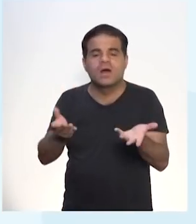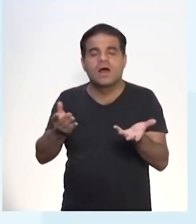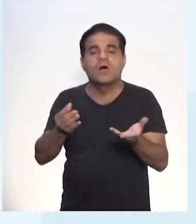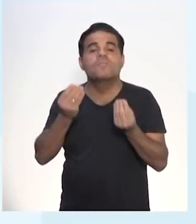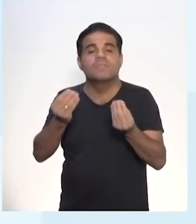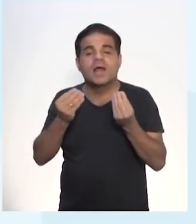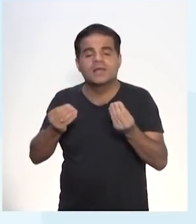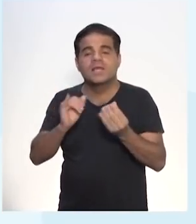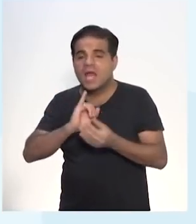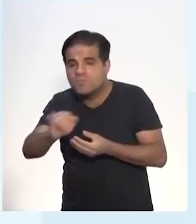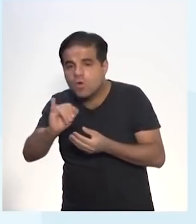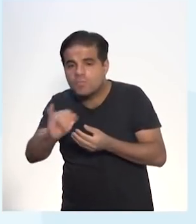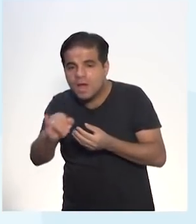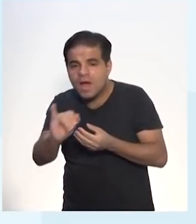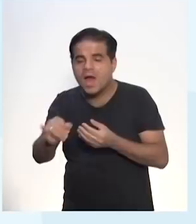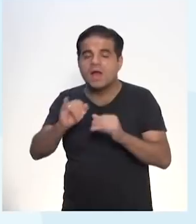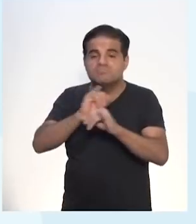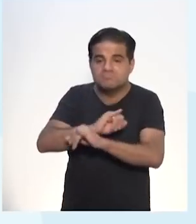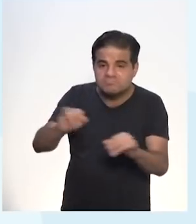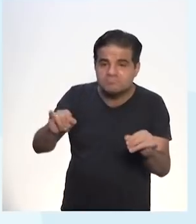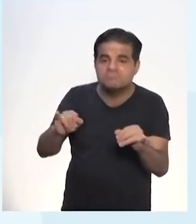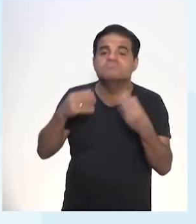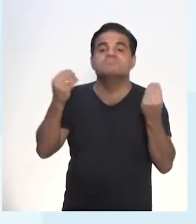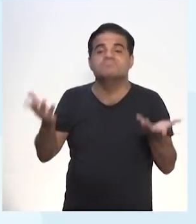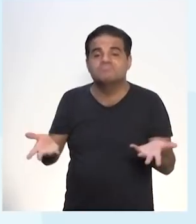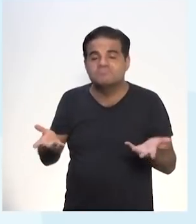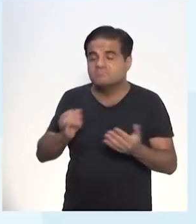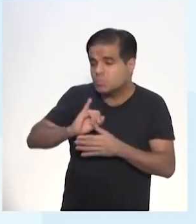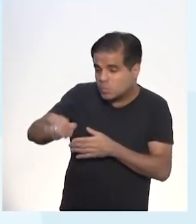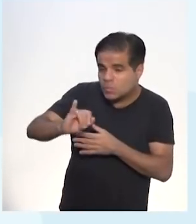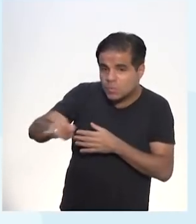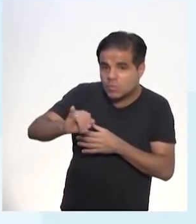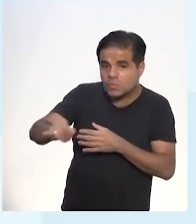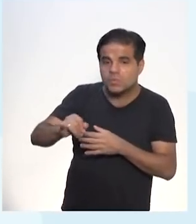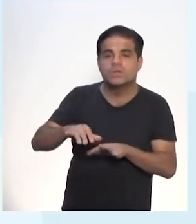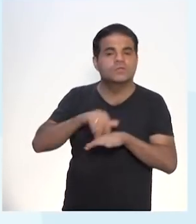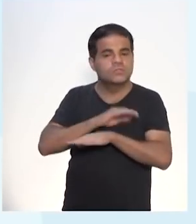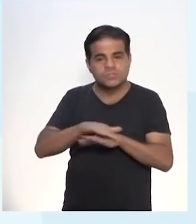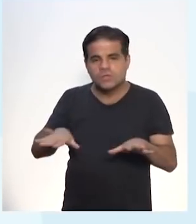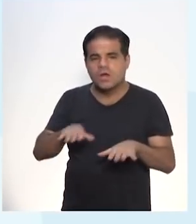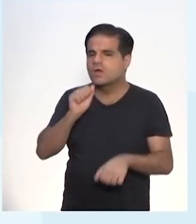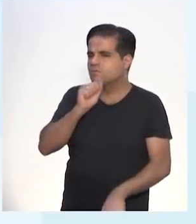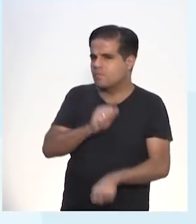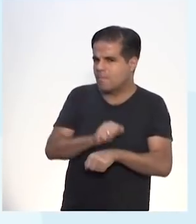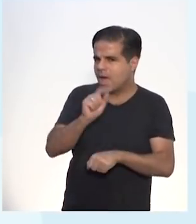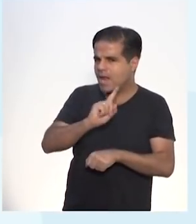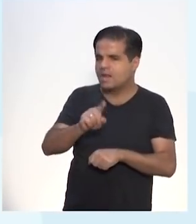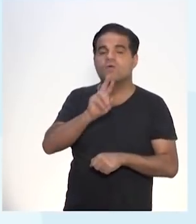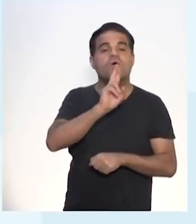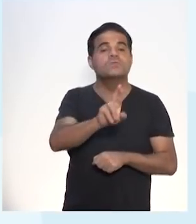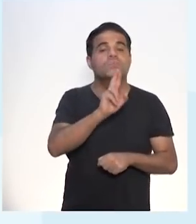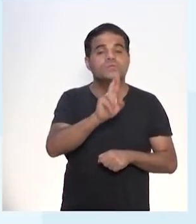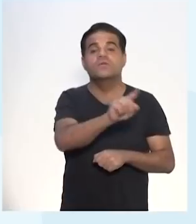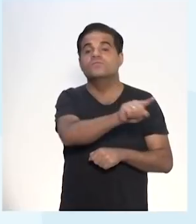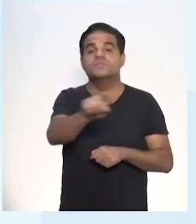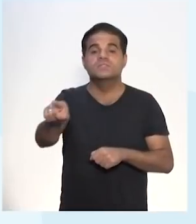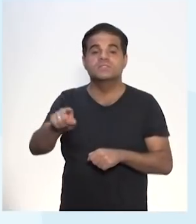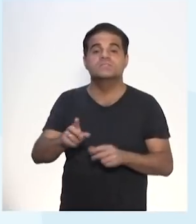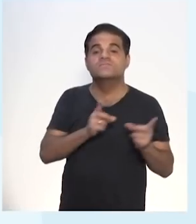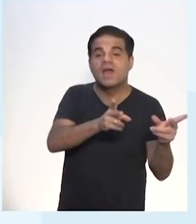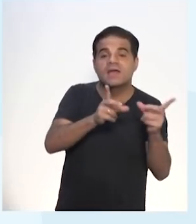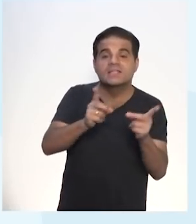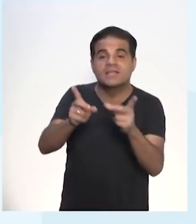professor Mauro? Informar? Para que serve? Informar? Eu acho que eu não Apenas vou parar, informar? não. Vocês vão respondendo Opa, aí.